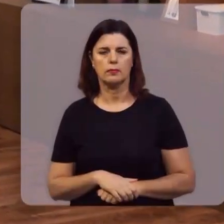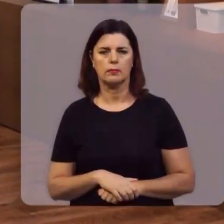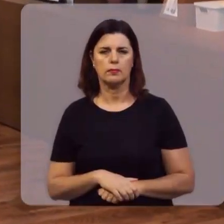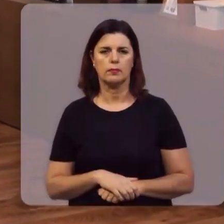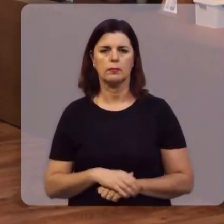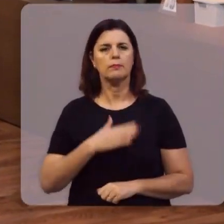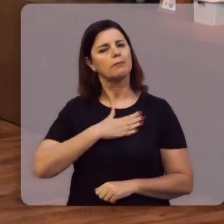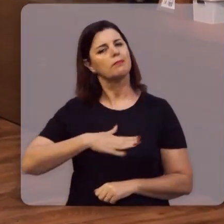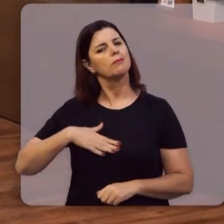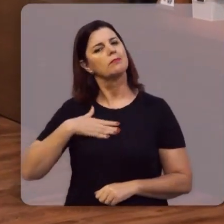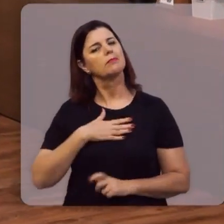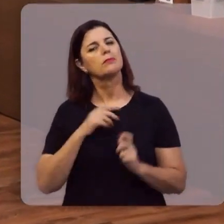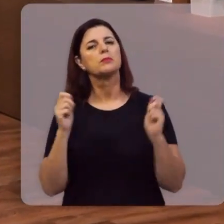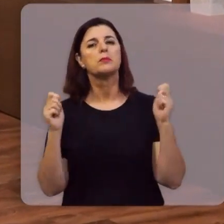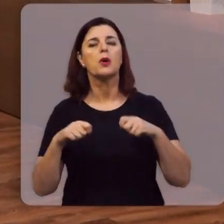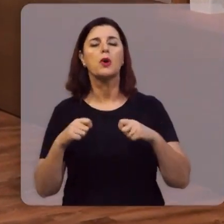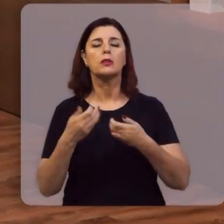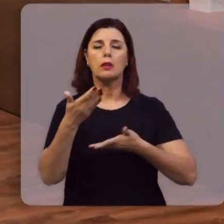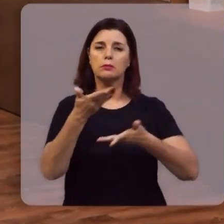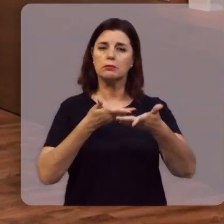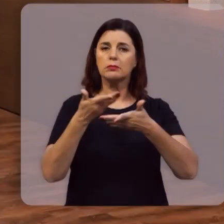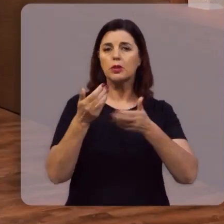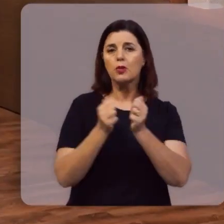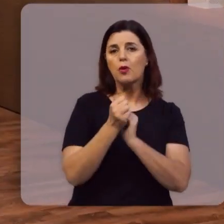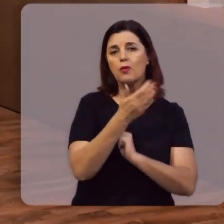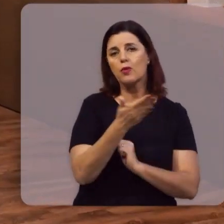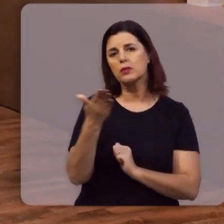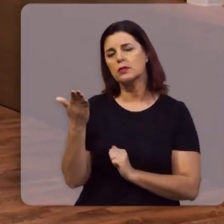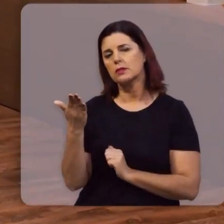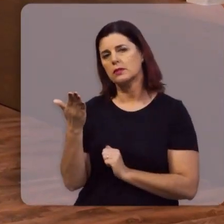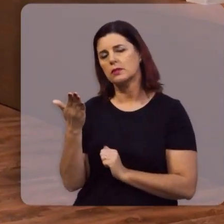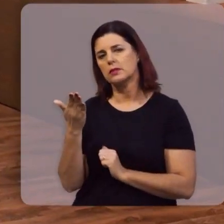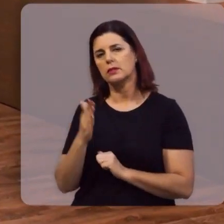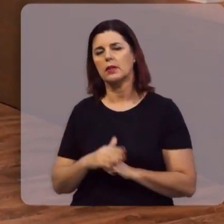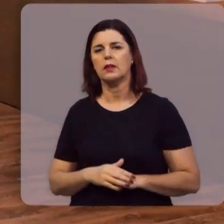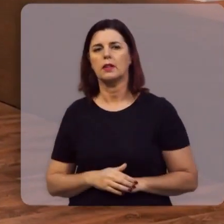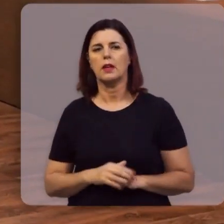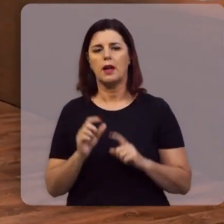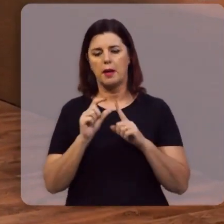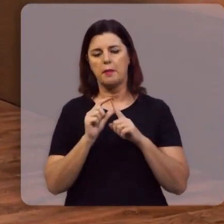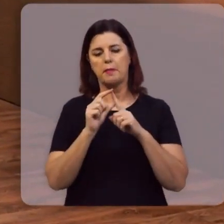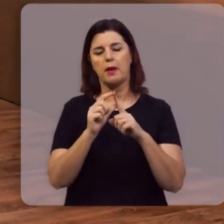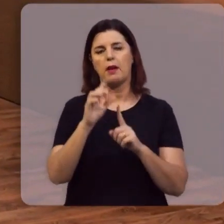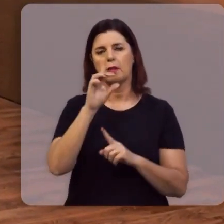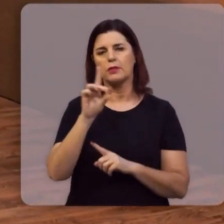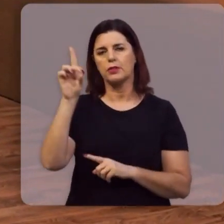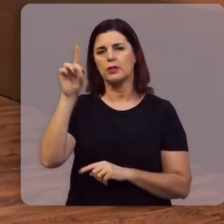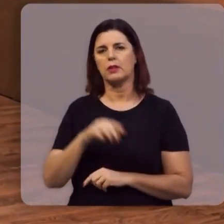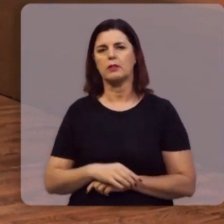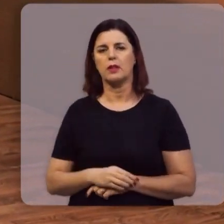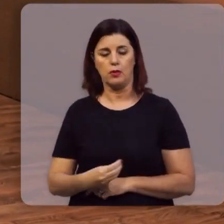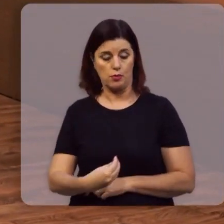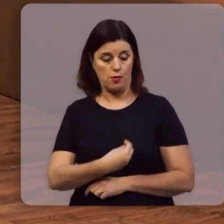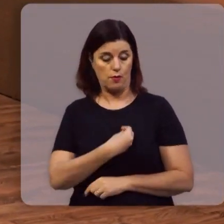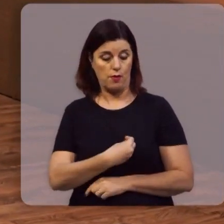Que privilégio poder compartilhar com você a palavra de Deus,